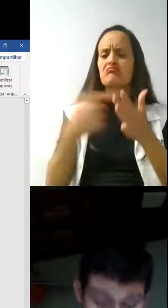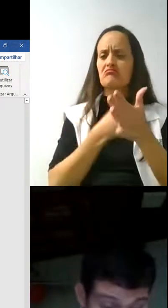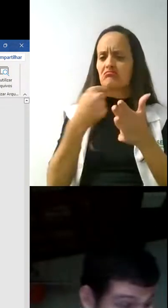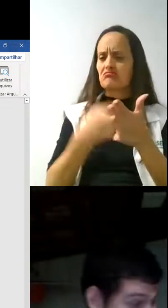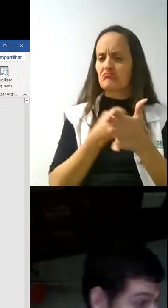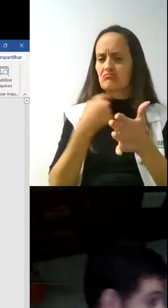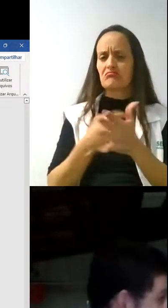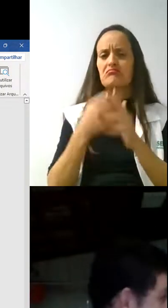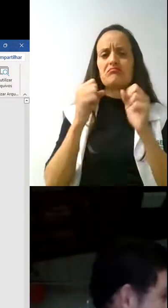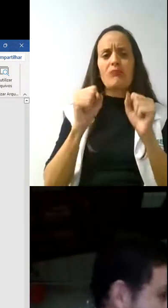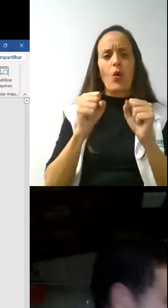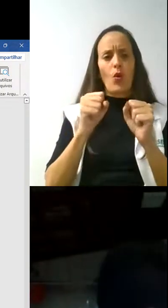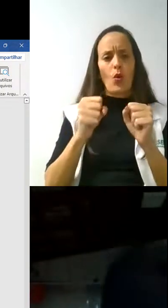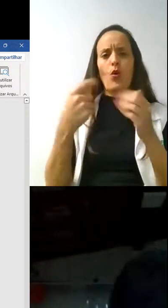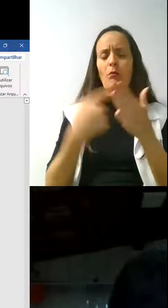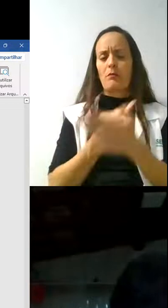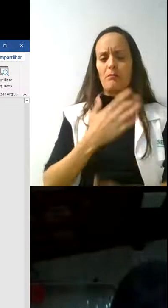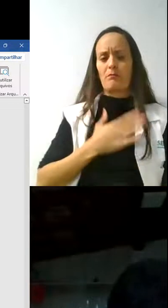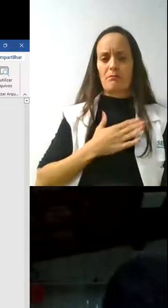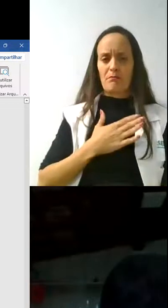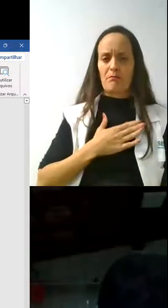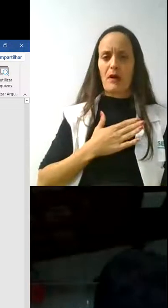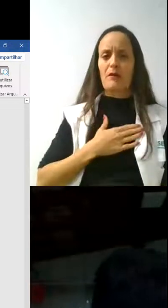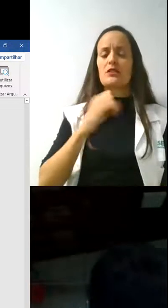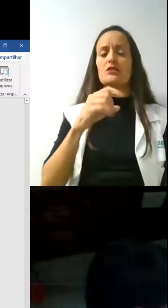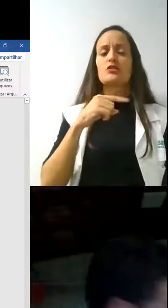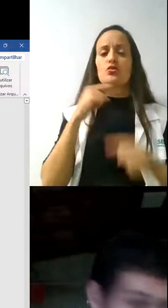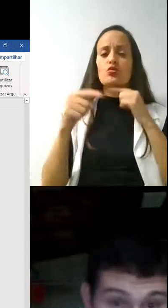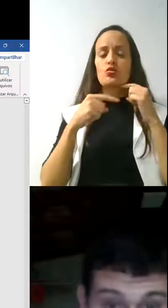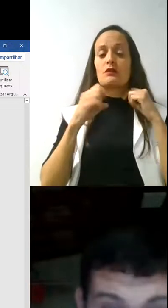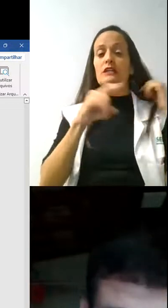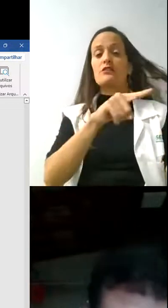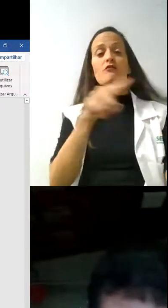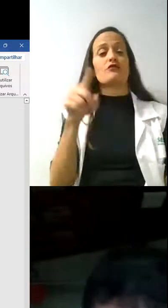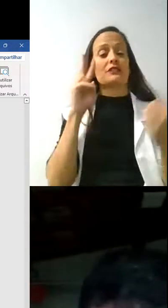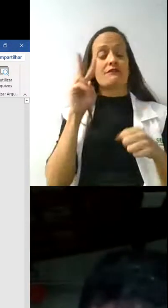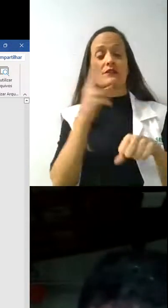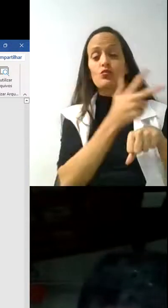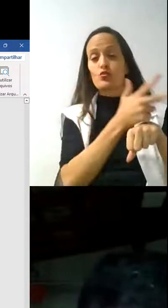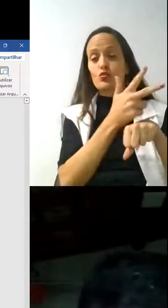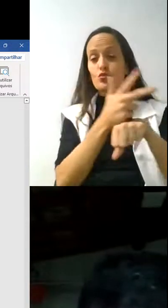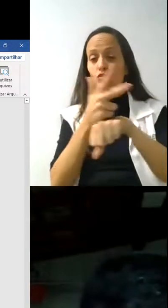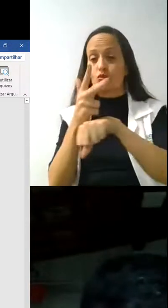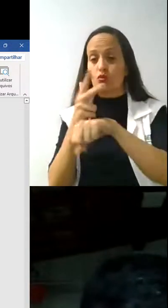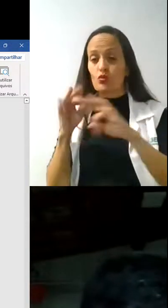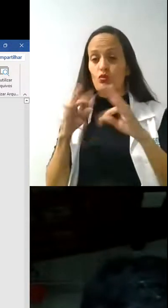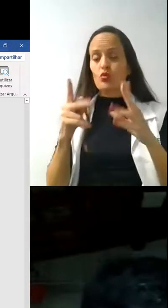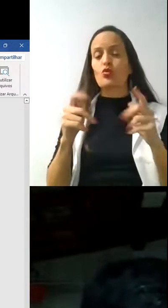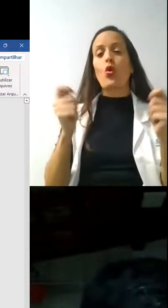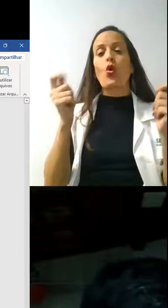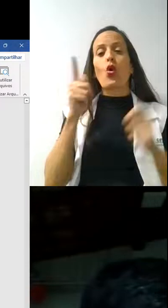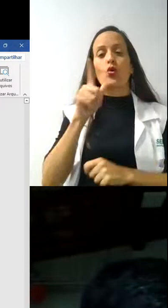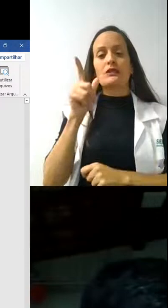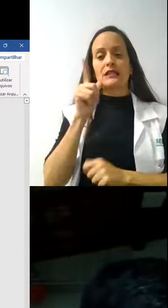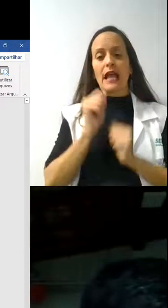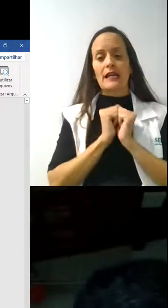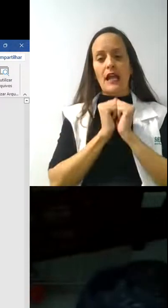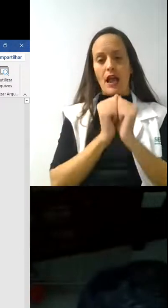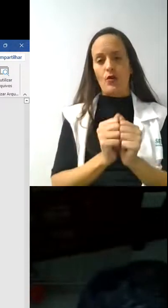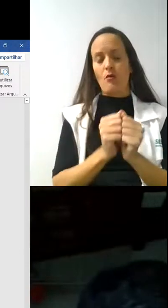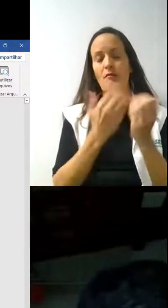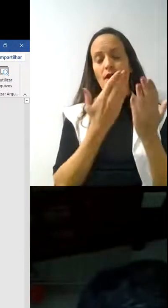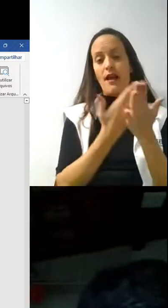às 22, para tirarem dúvidas, certo? Quem assistiu ao web aqui consegue fazer a atividade tranquilamente, certo?